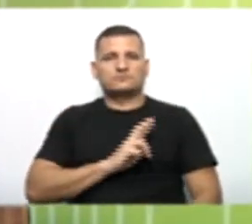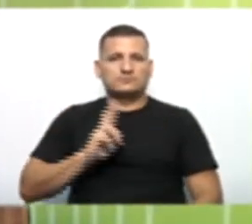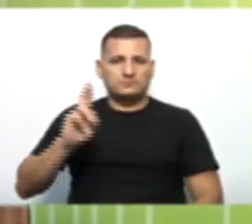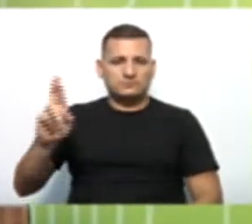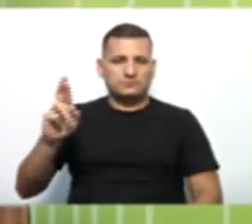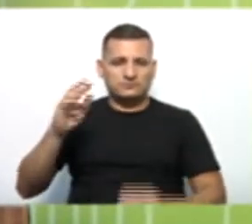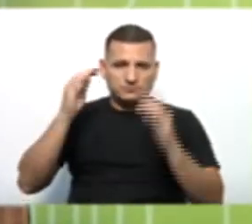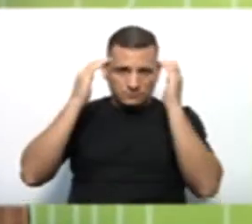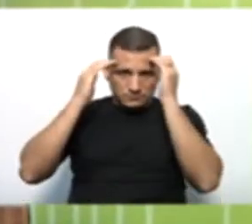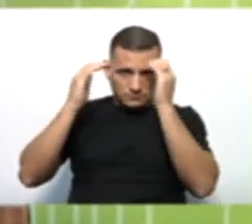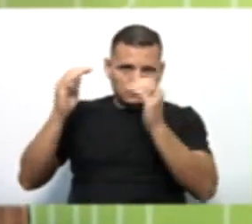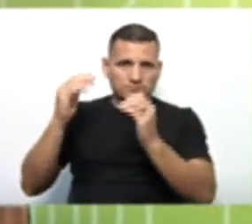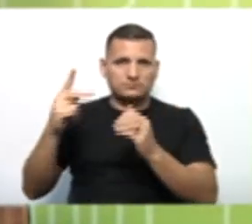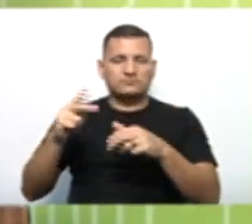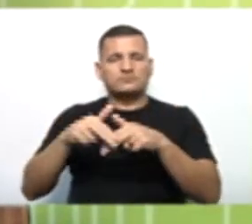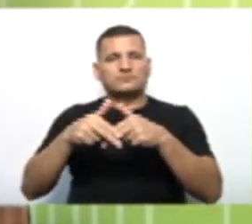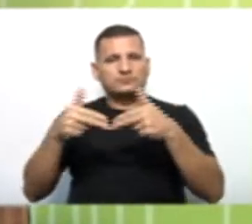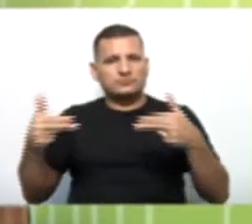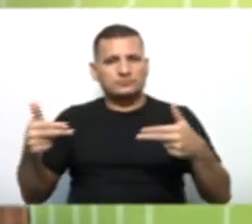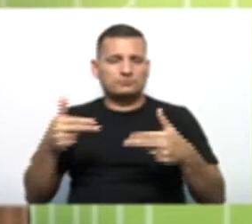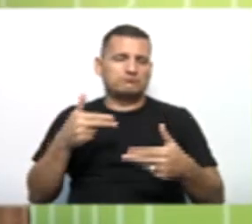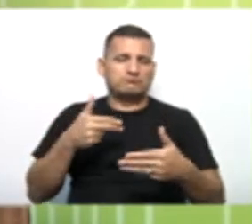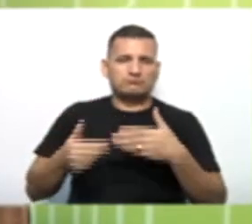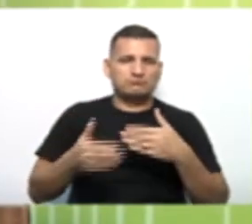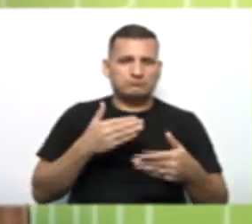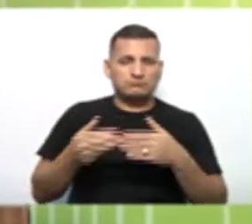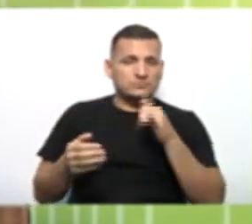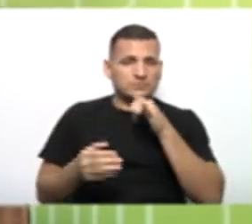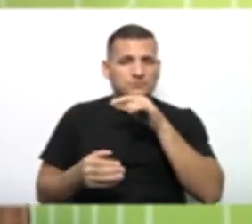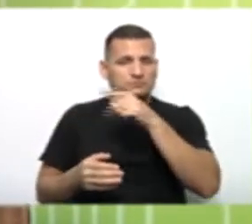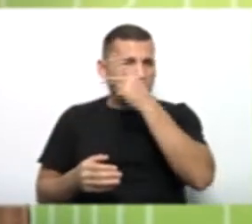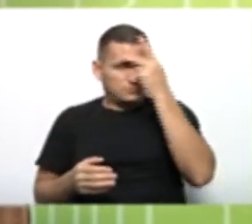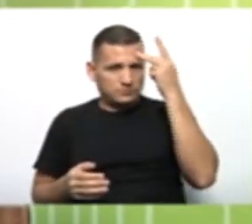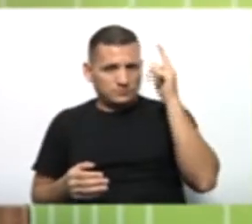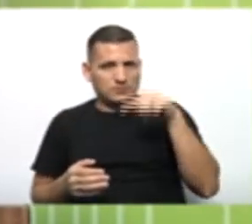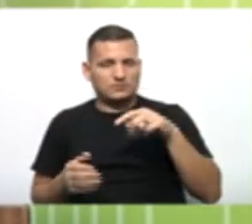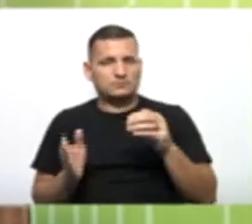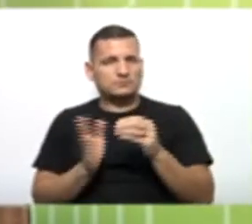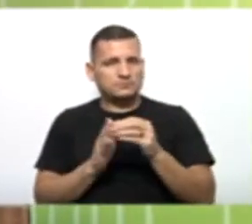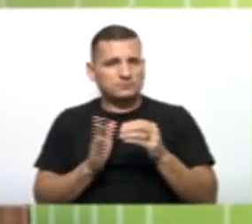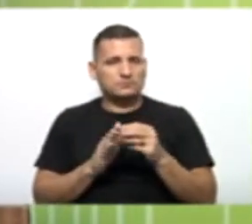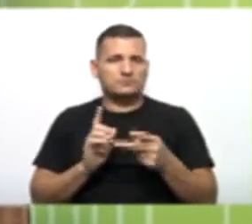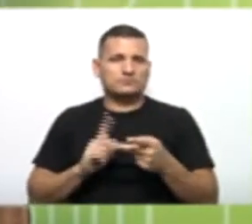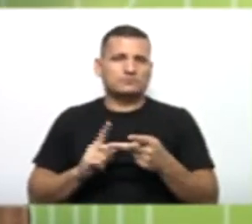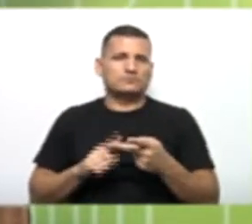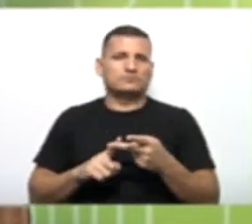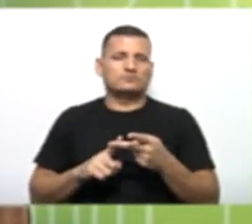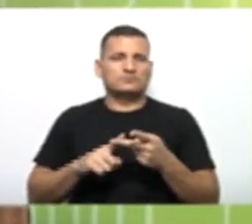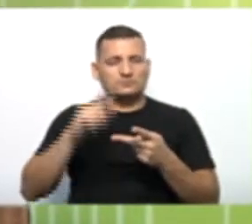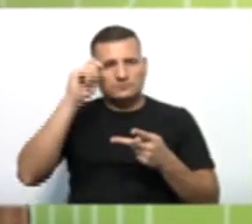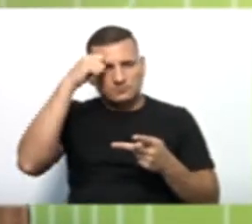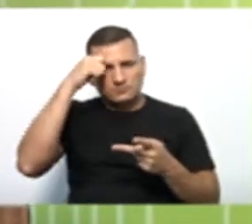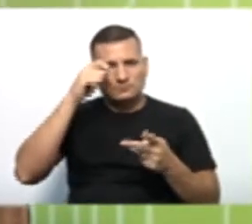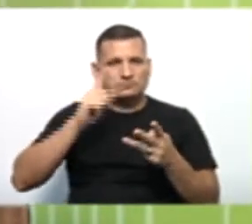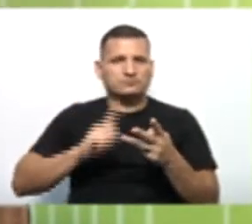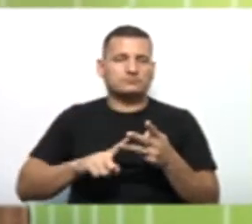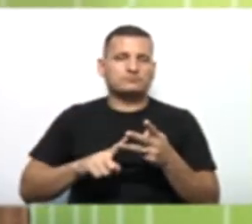respeitando a etnia independente se essa pessoa é indígena quilombola ribeirinha